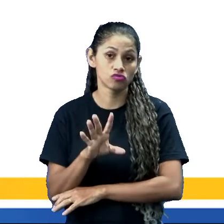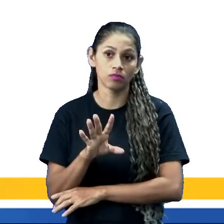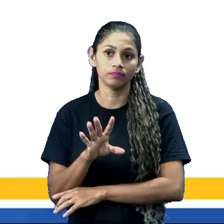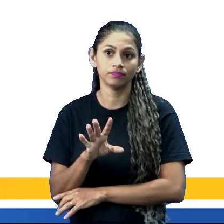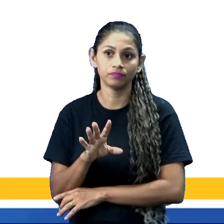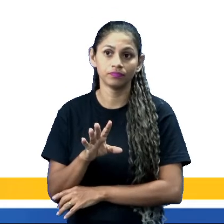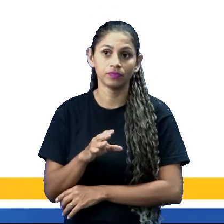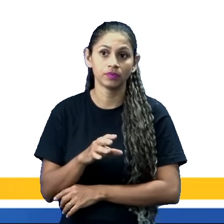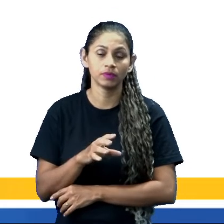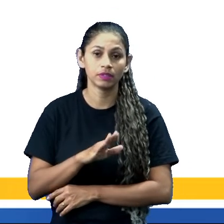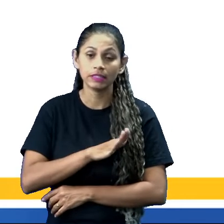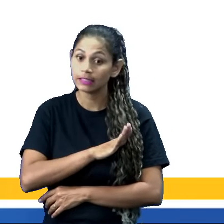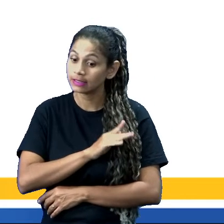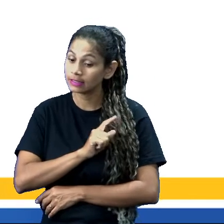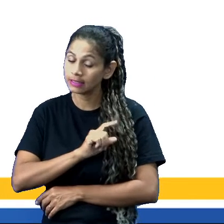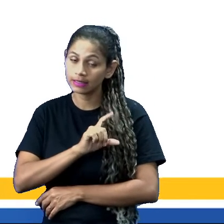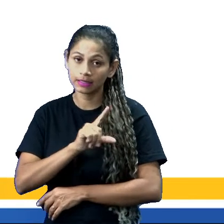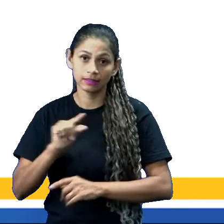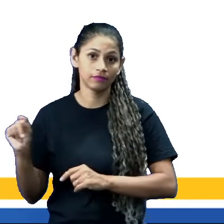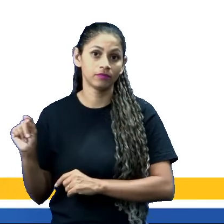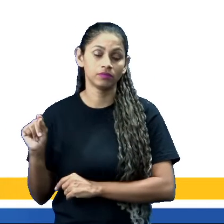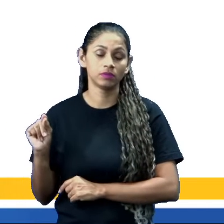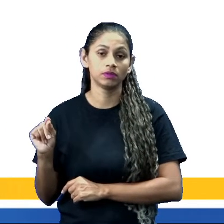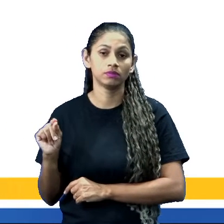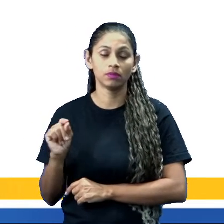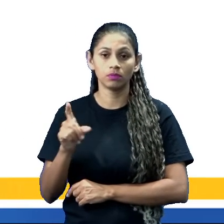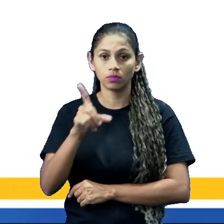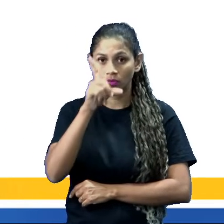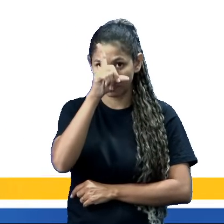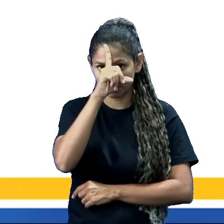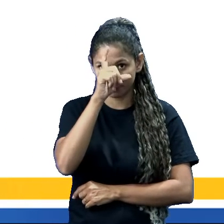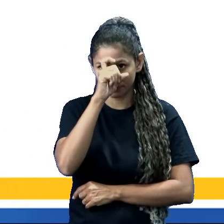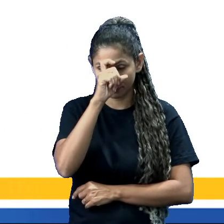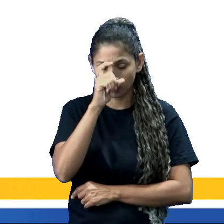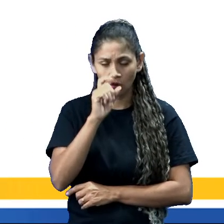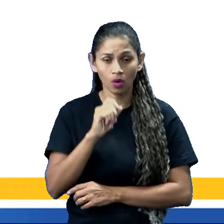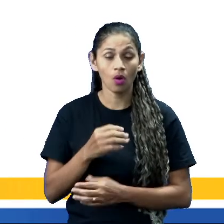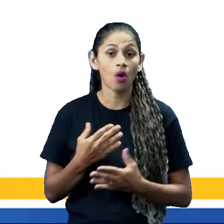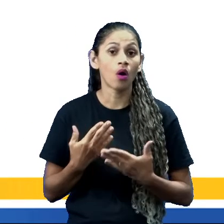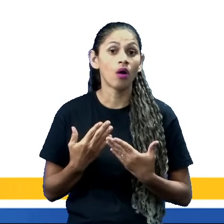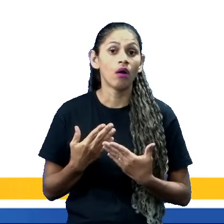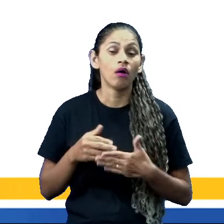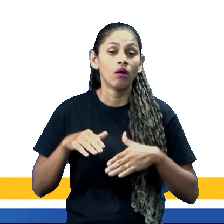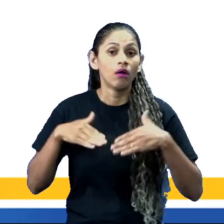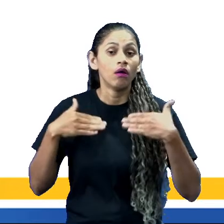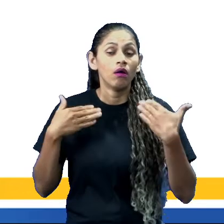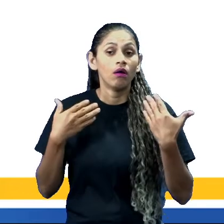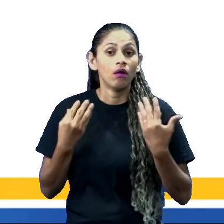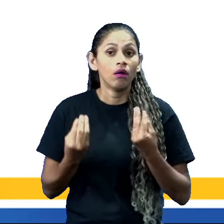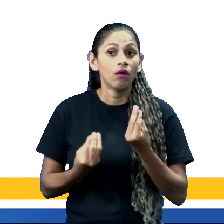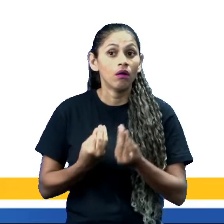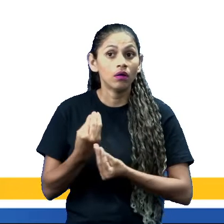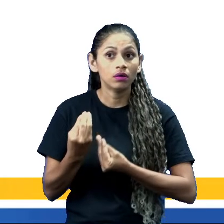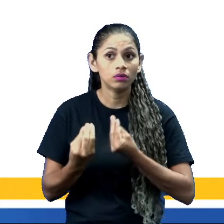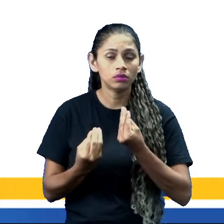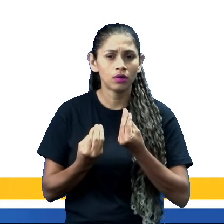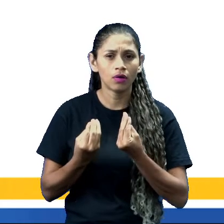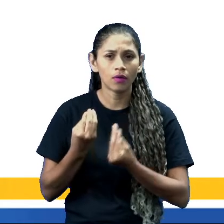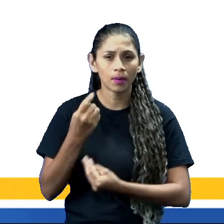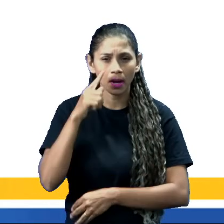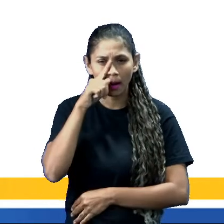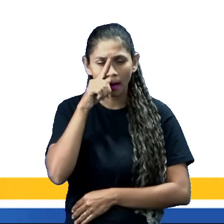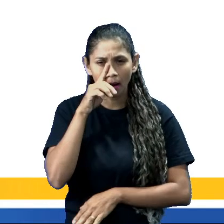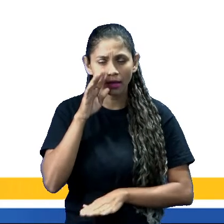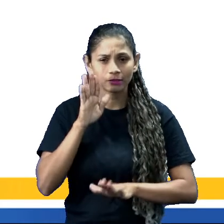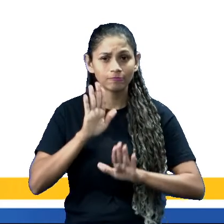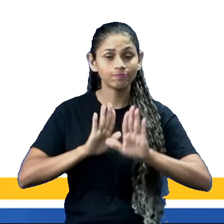químico. E como que a gente evita esses acidentes, né? Primeiro a gente tem que ter conhecimento ali das reações que acontecem ali nos